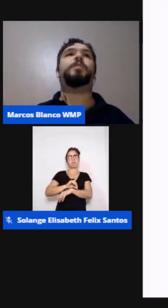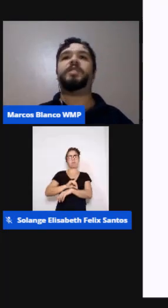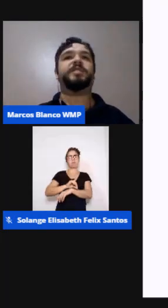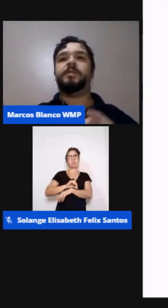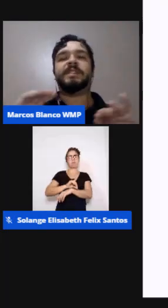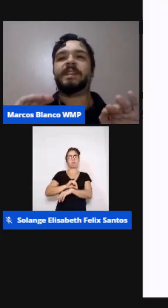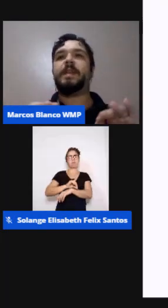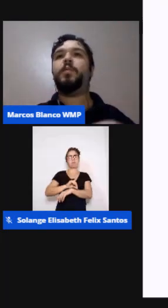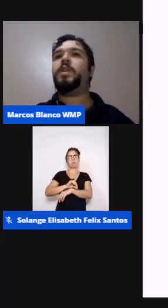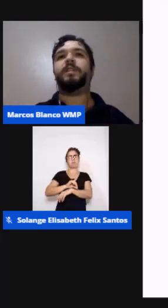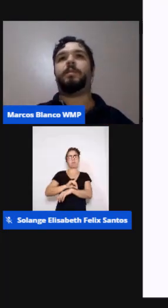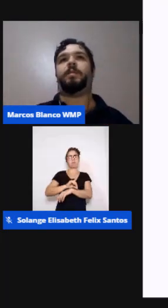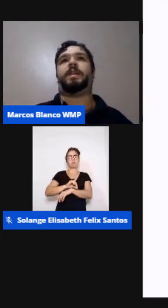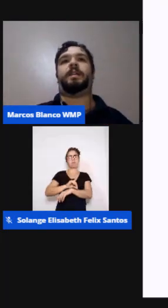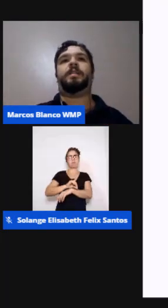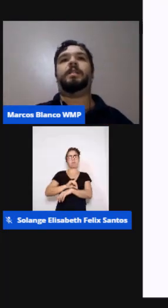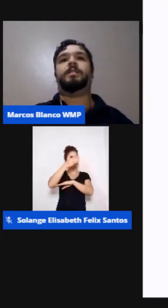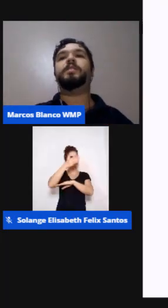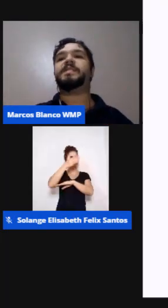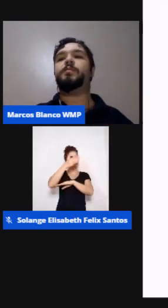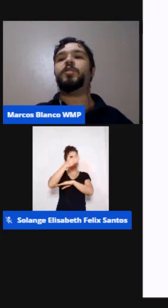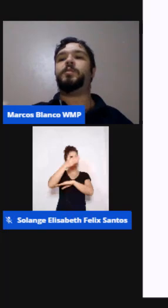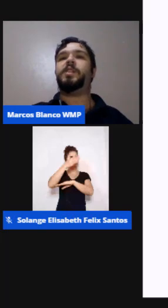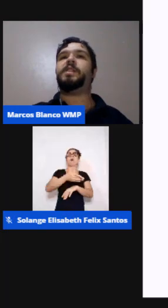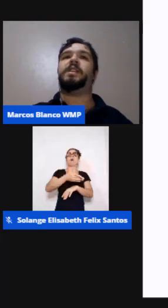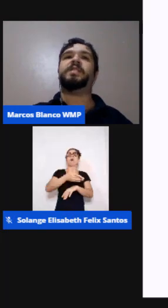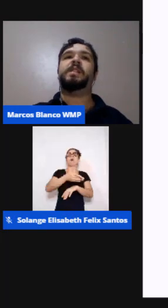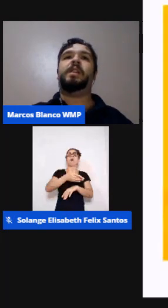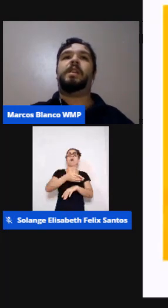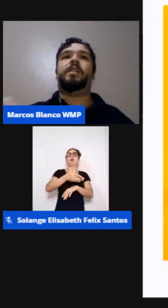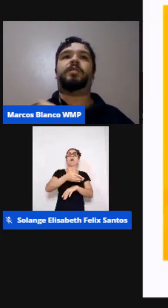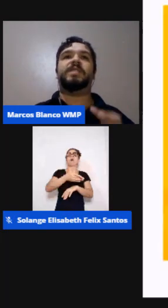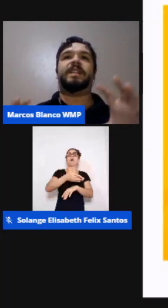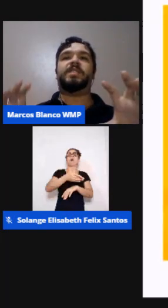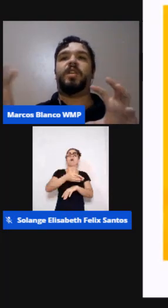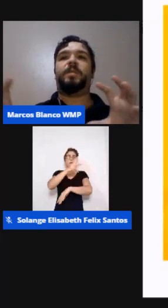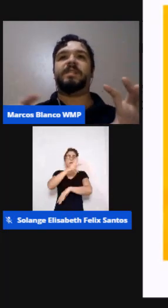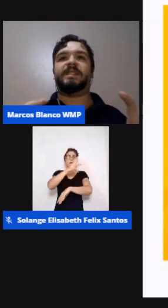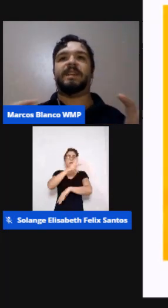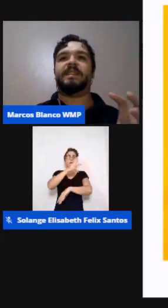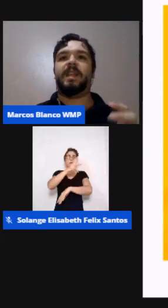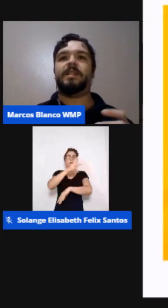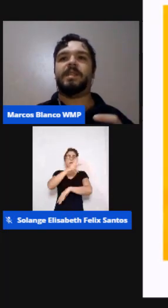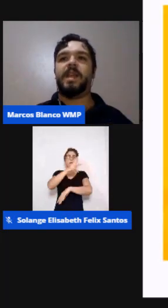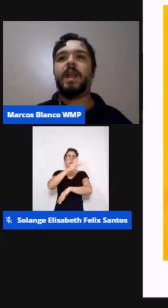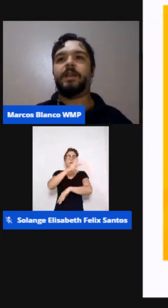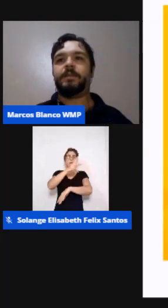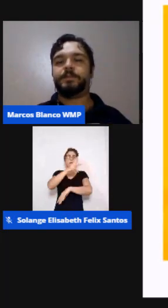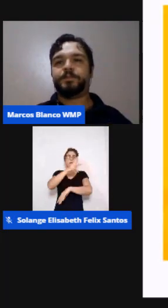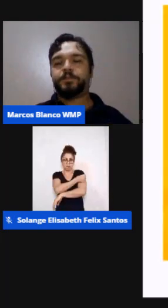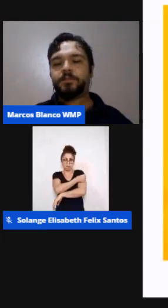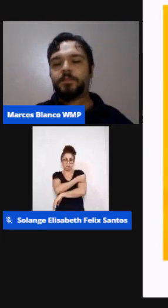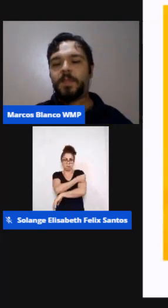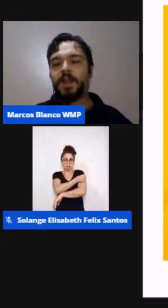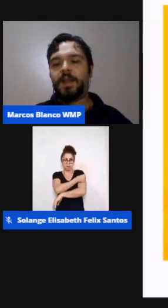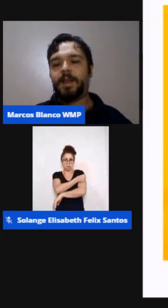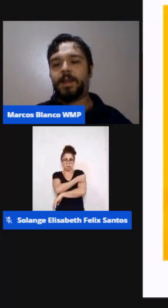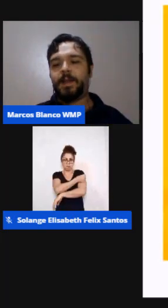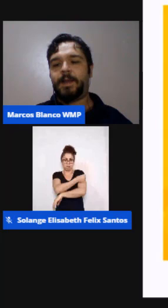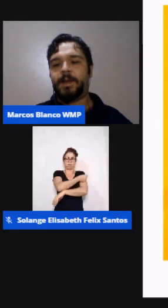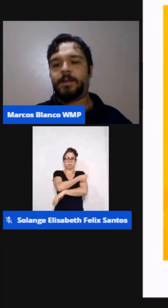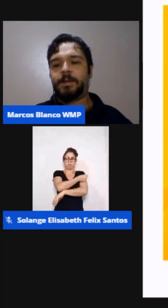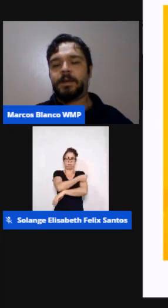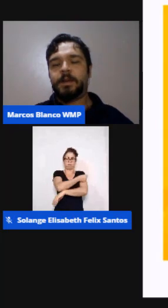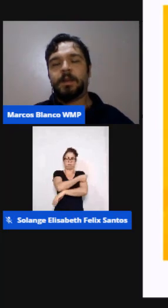posso ir? Pode. Você está imune à febre amarela. Então, isso é muito importante. Eu trouxe aqui só para vocês entenderem